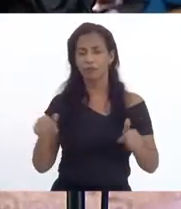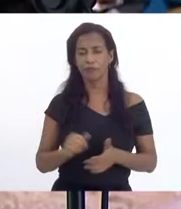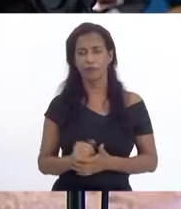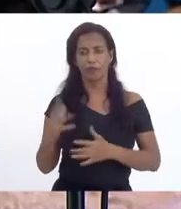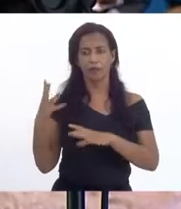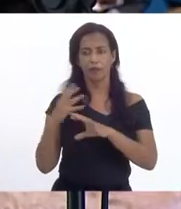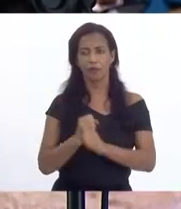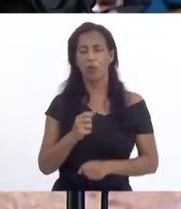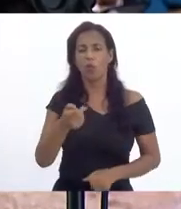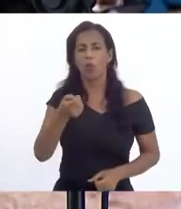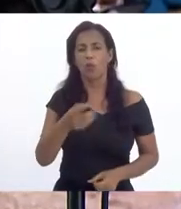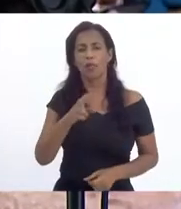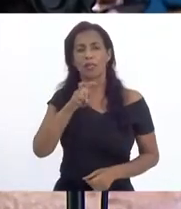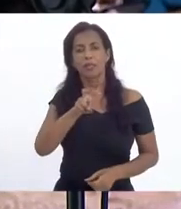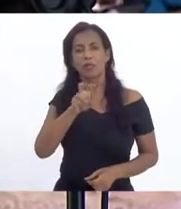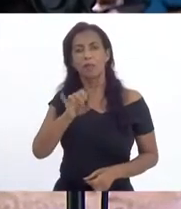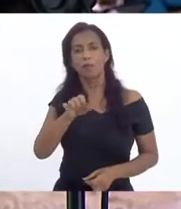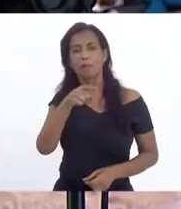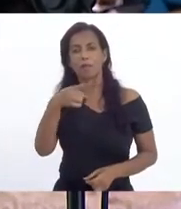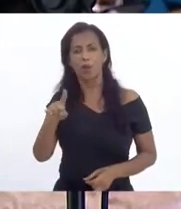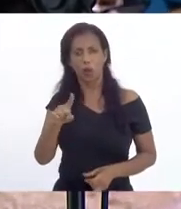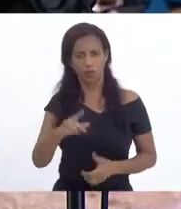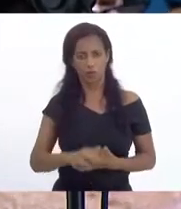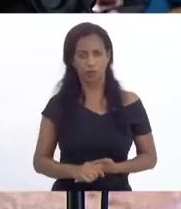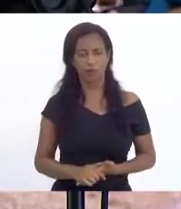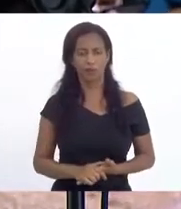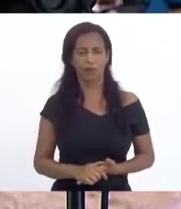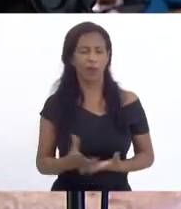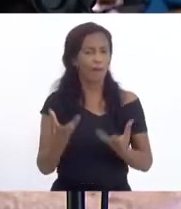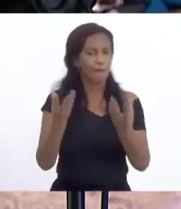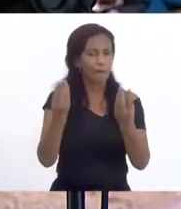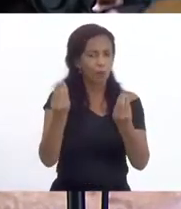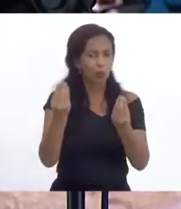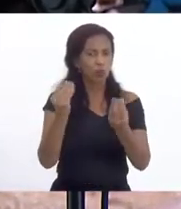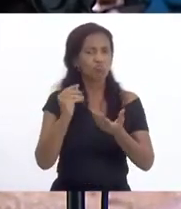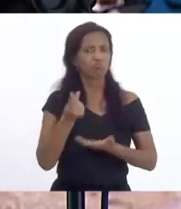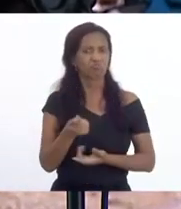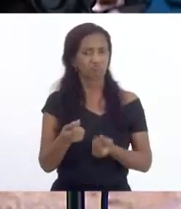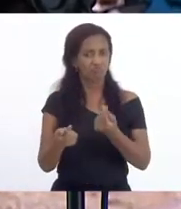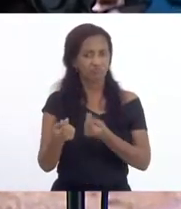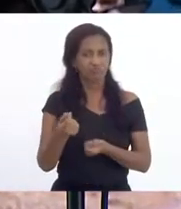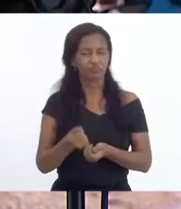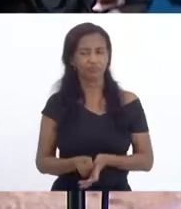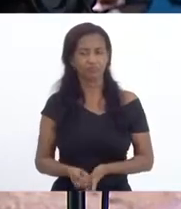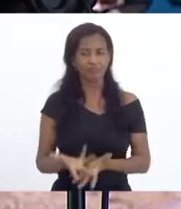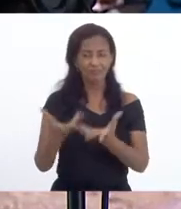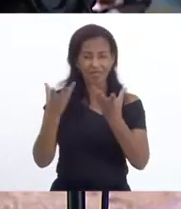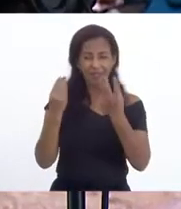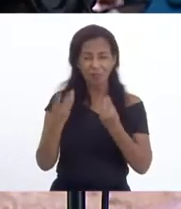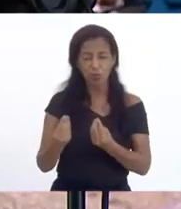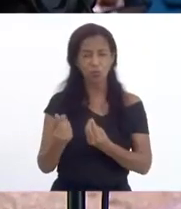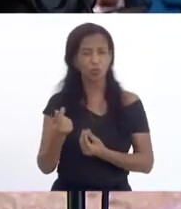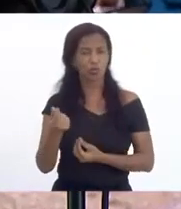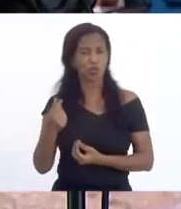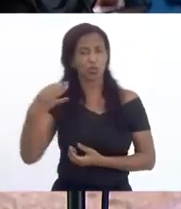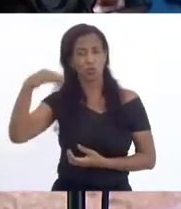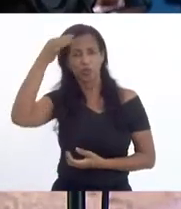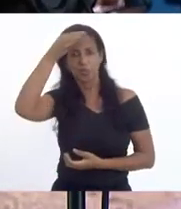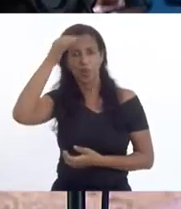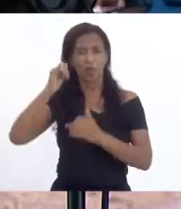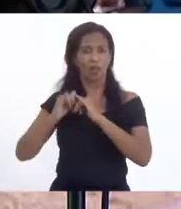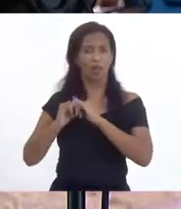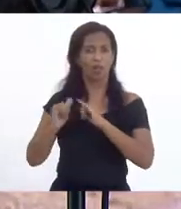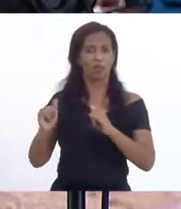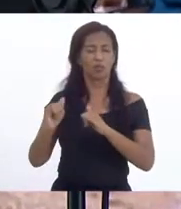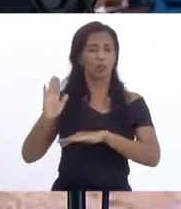levantamento, daria quase 5 bilhões e 500 milhões. É muito dinheiro. É tanto dinheiro que o Espírito Santo anunciou o